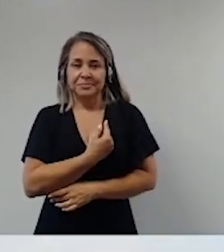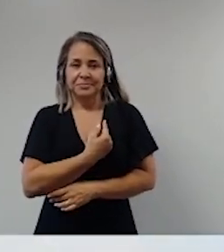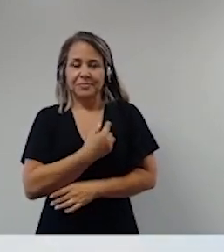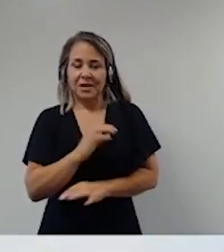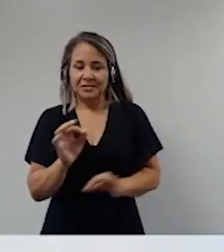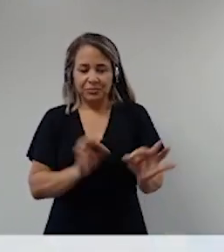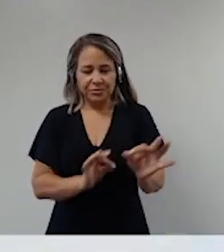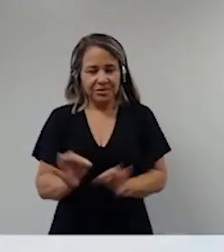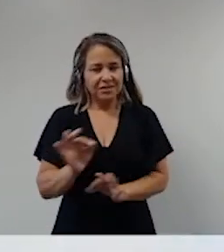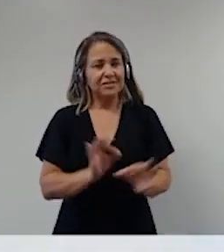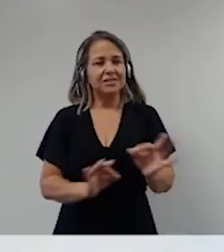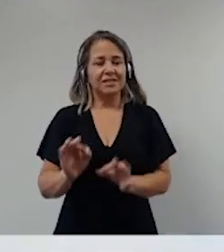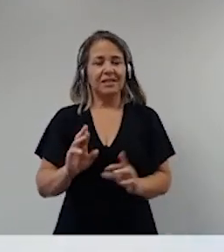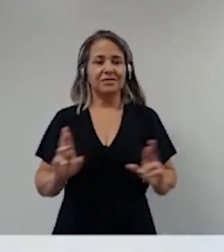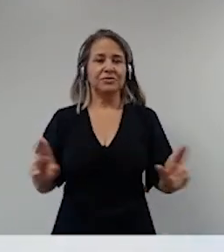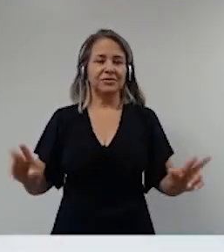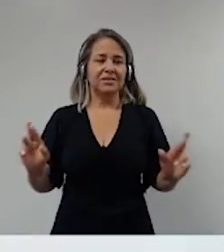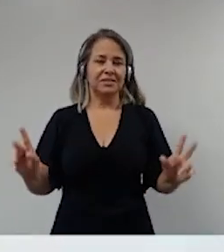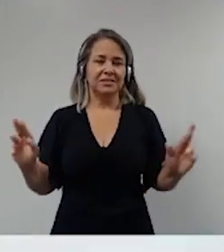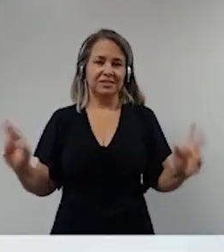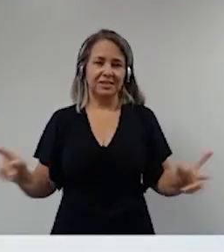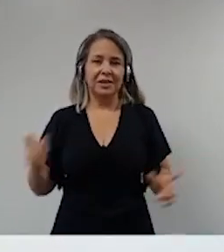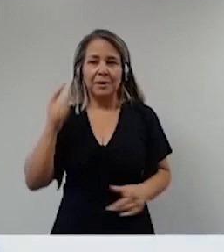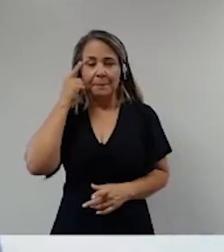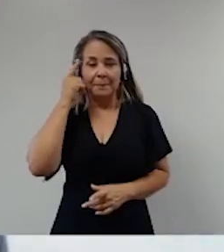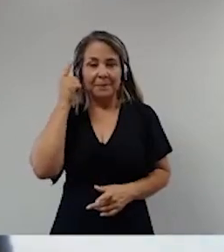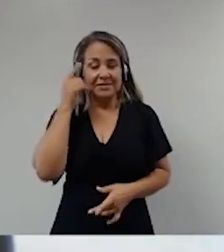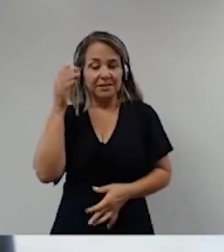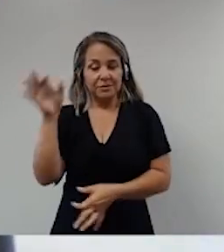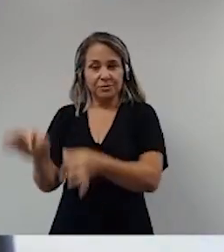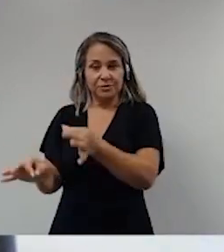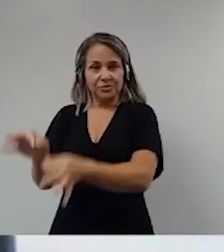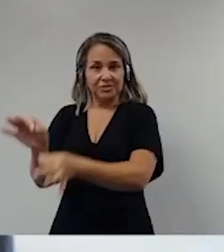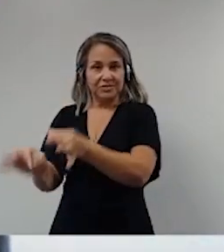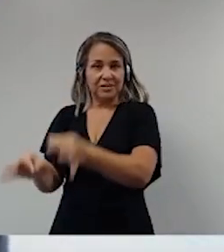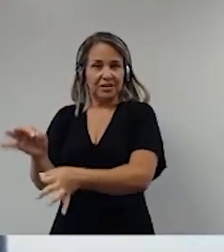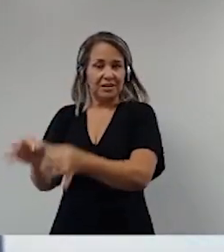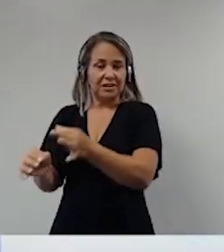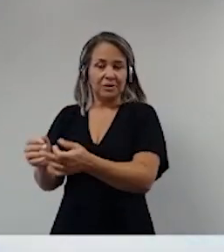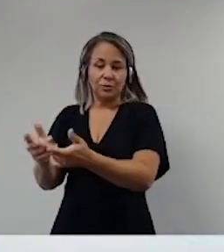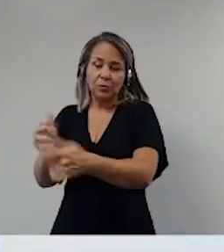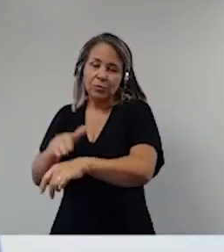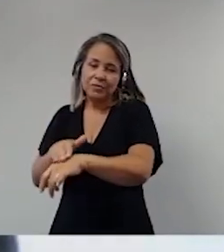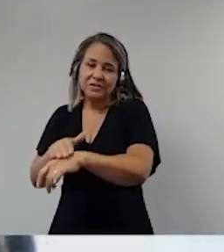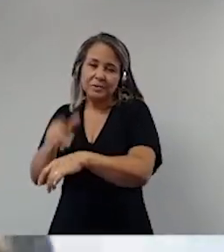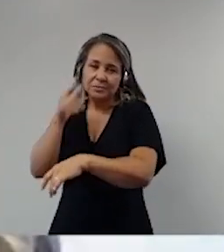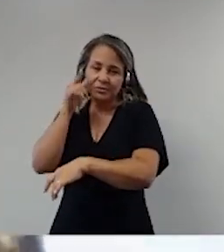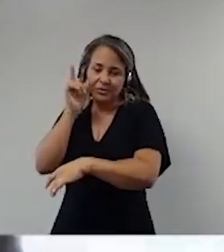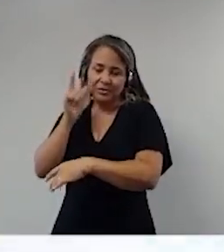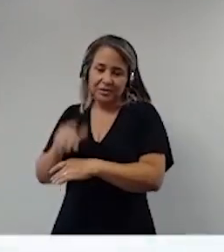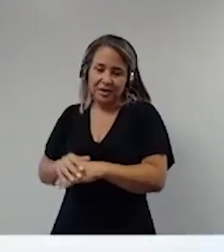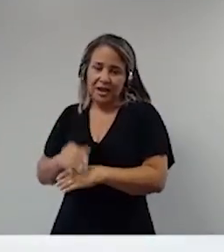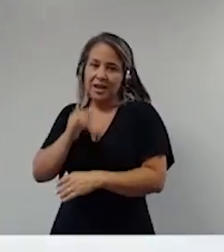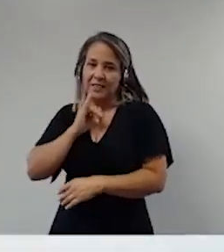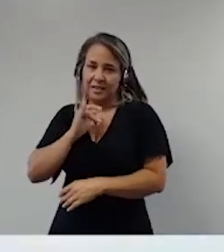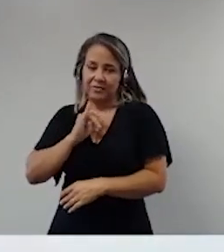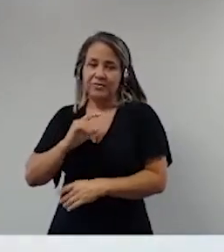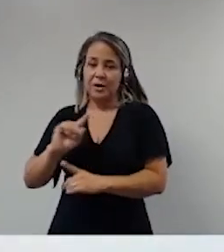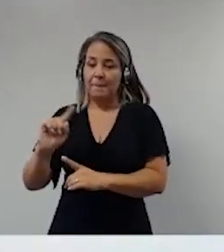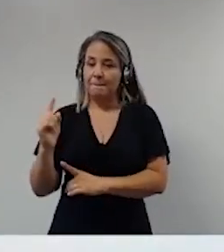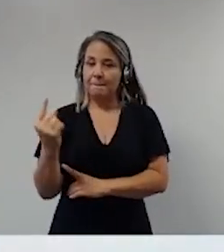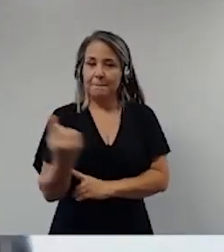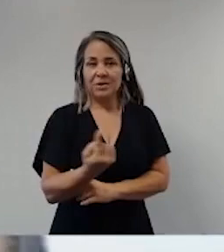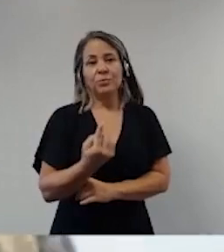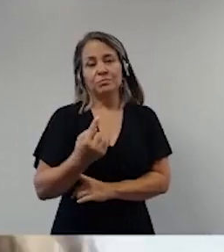se organizar de uma forma diferente. Pensando no judiciário, que nós falamos um pouco ontem. Nós tivemos, com 1.000 lojas